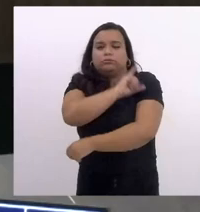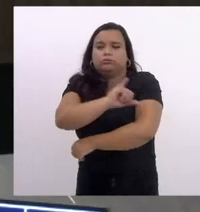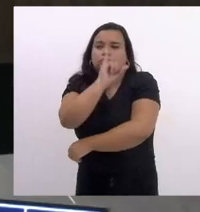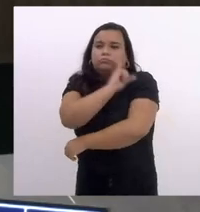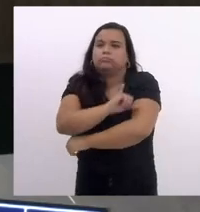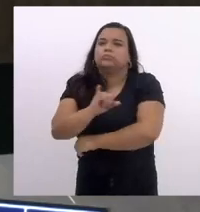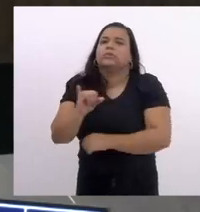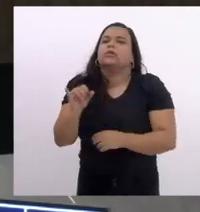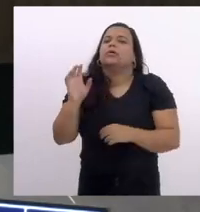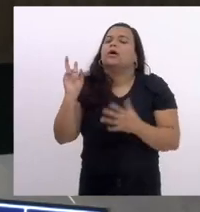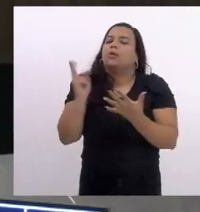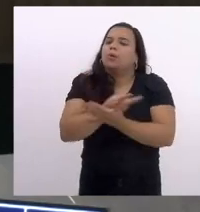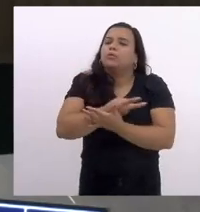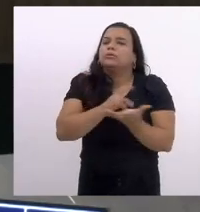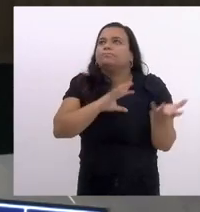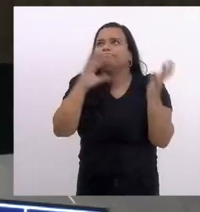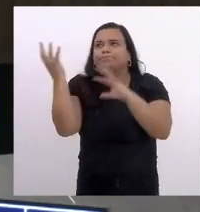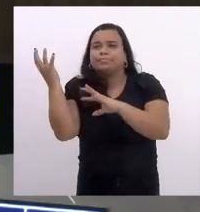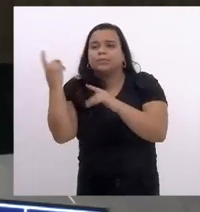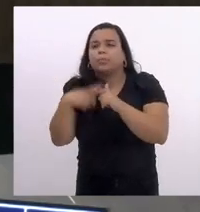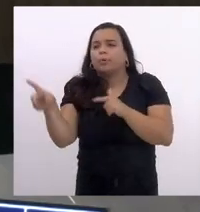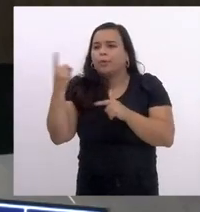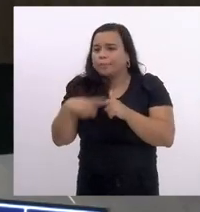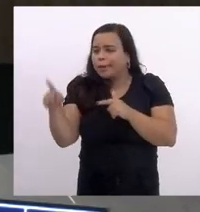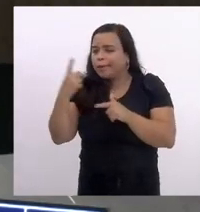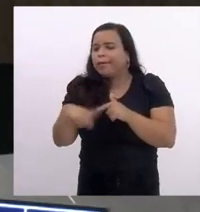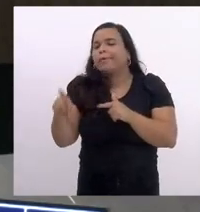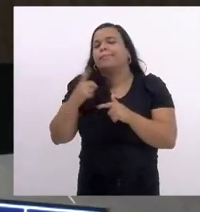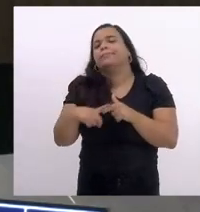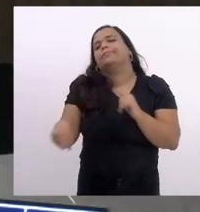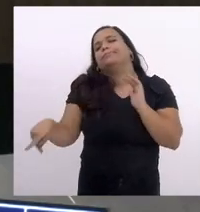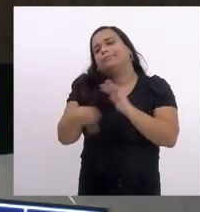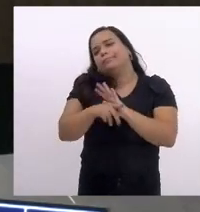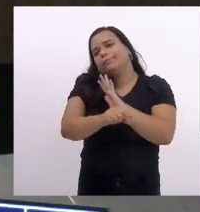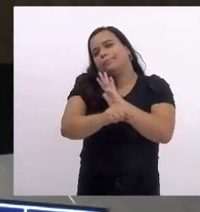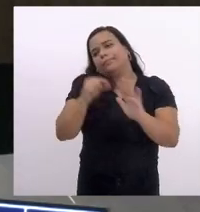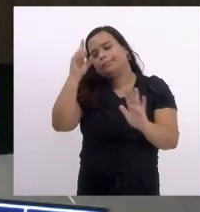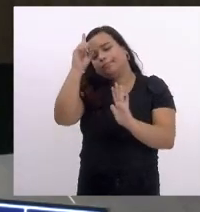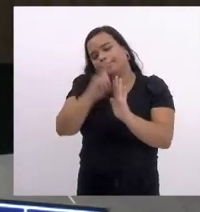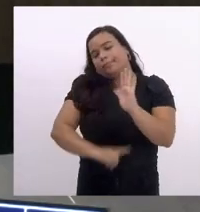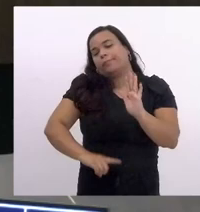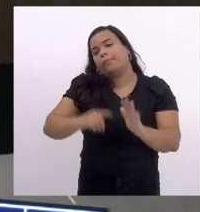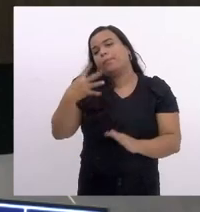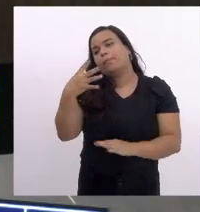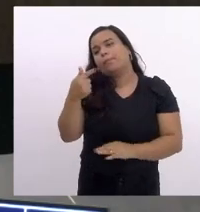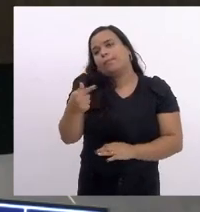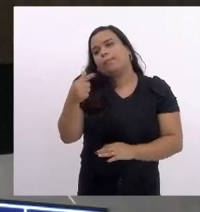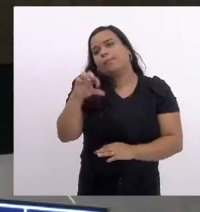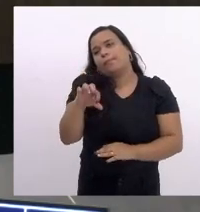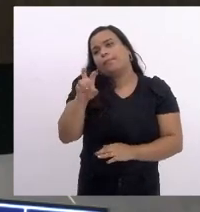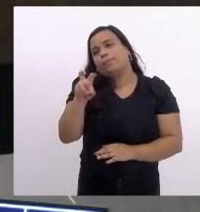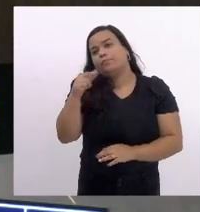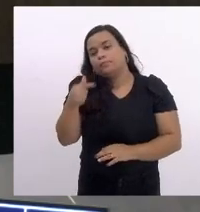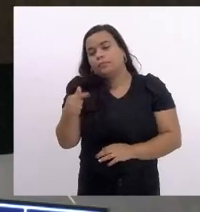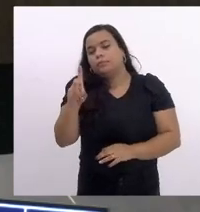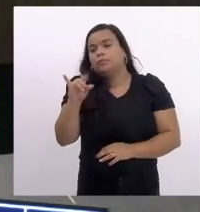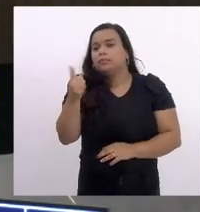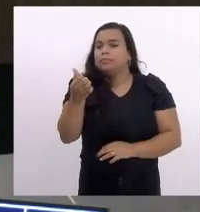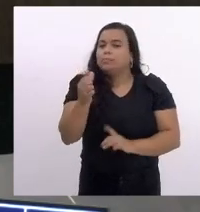pública, homologada pelo decreto 47957. De 16 de fevereiro de